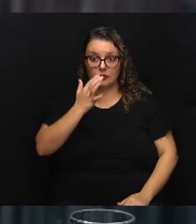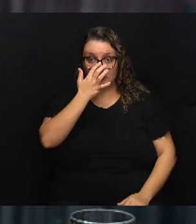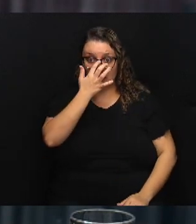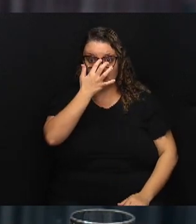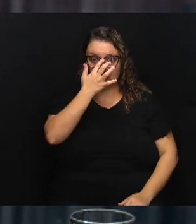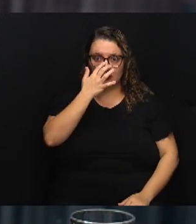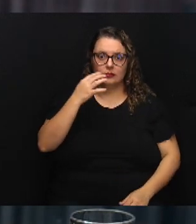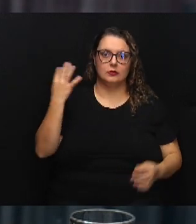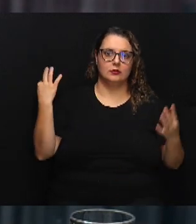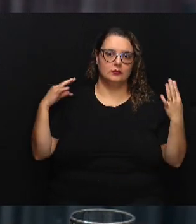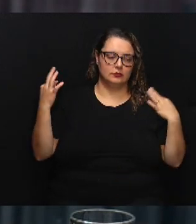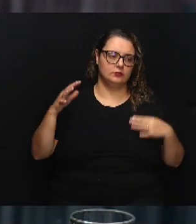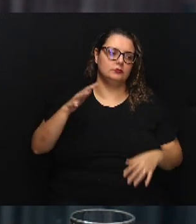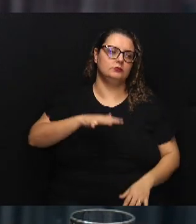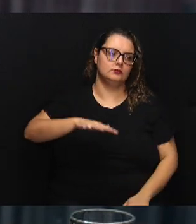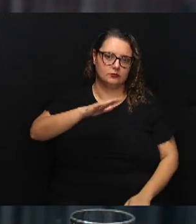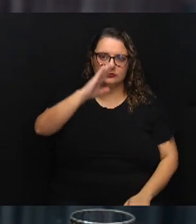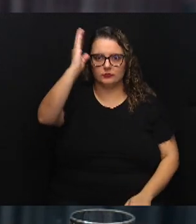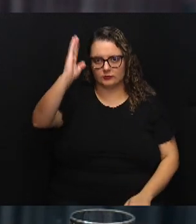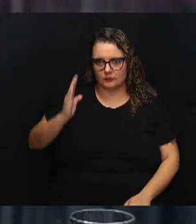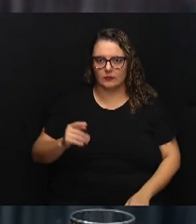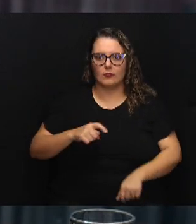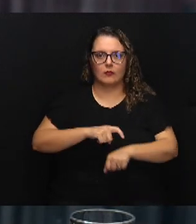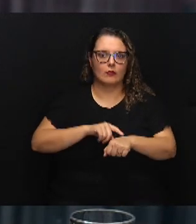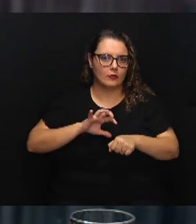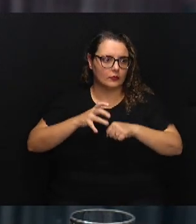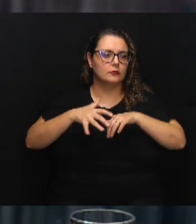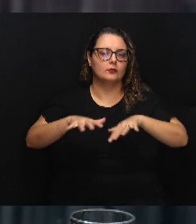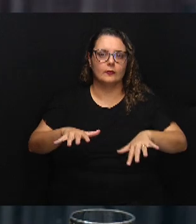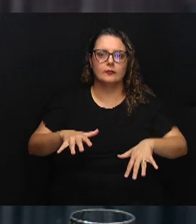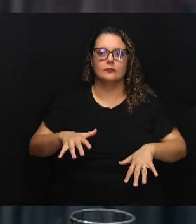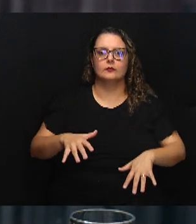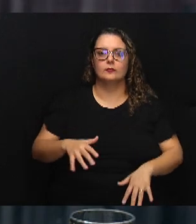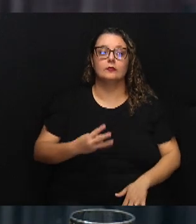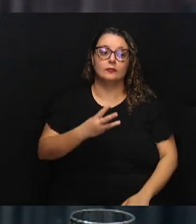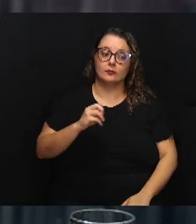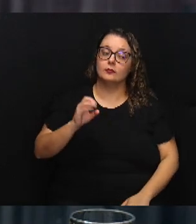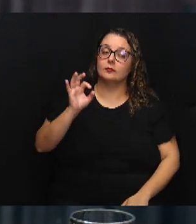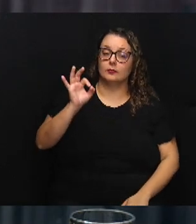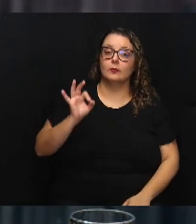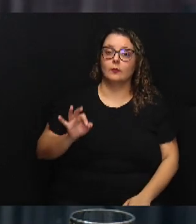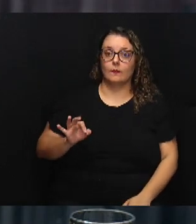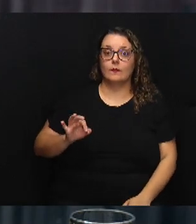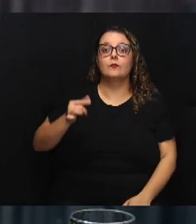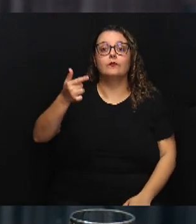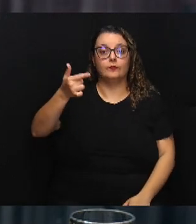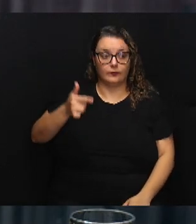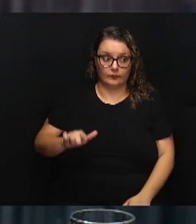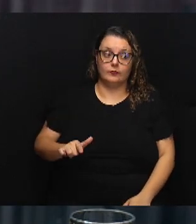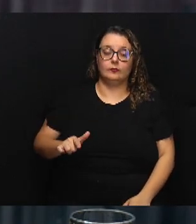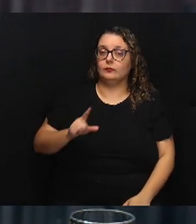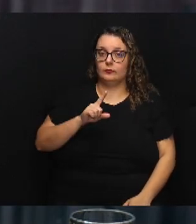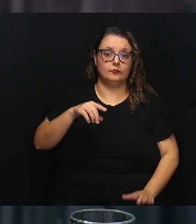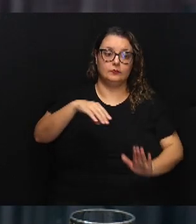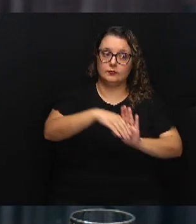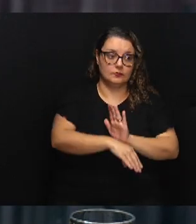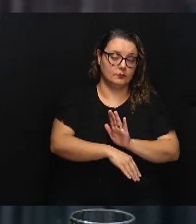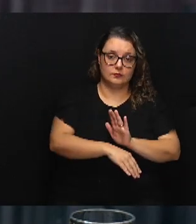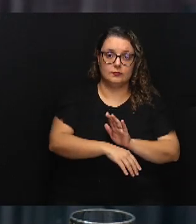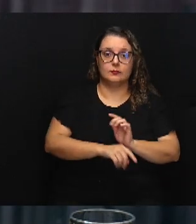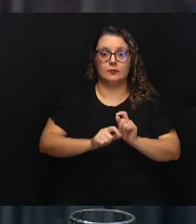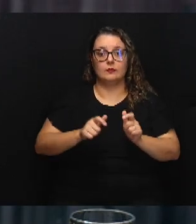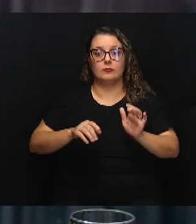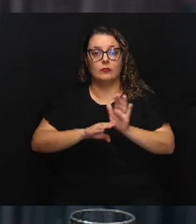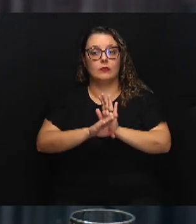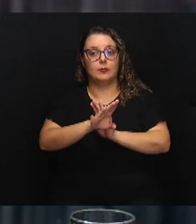do turismo foi direcionado para o Brasil durante a pandemia, Uhum. e esses mesmos 30% continua, né, no crescimento da agência,